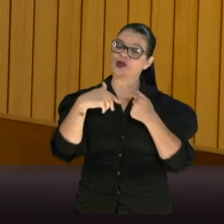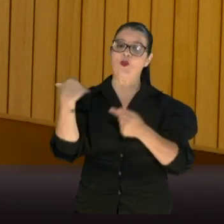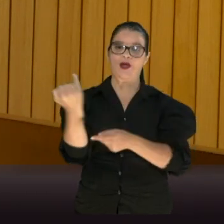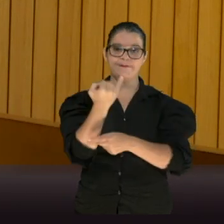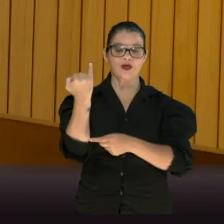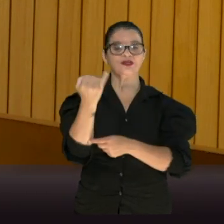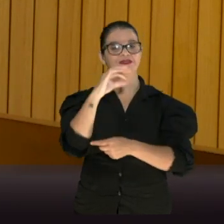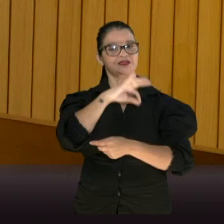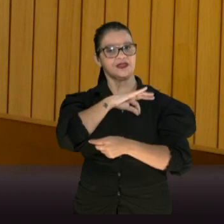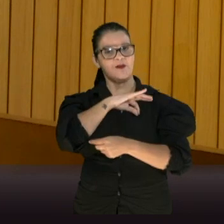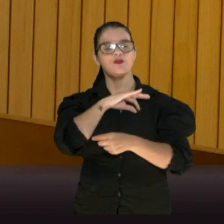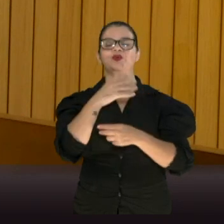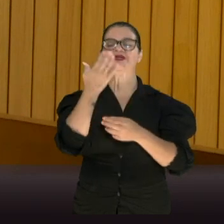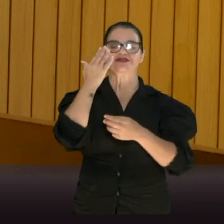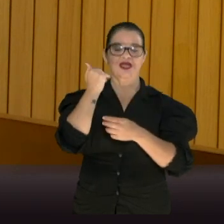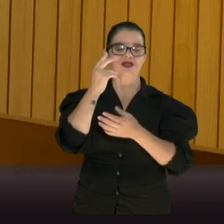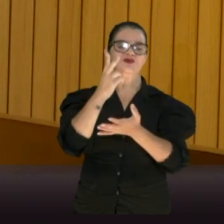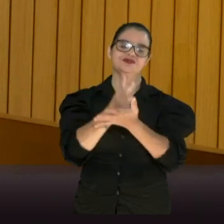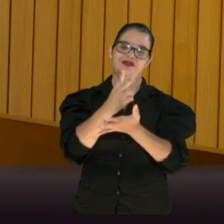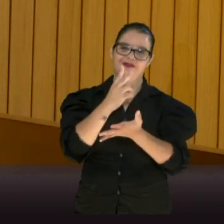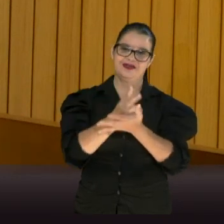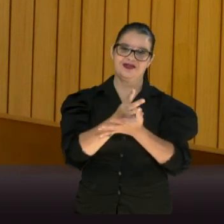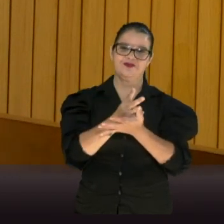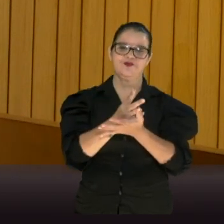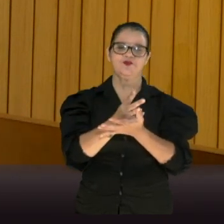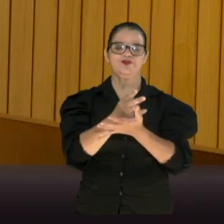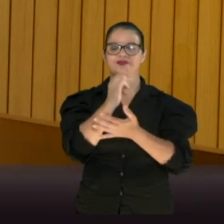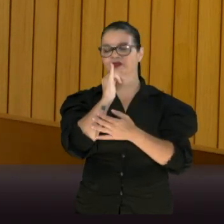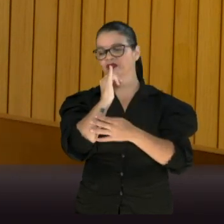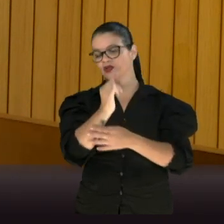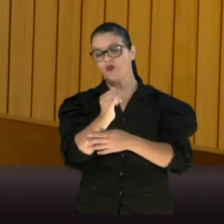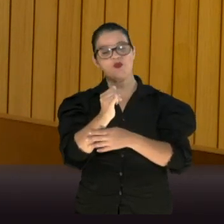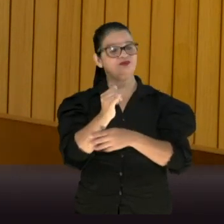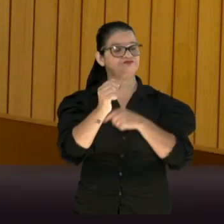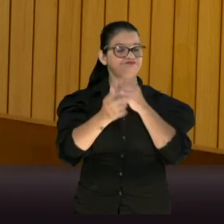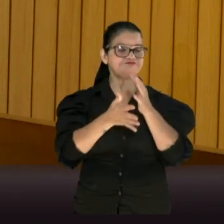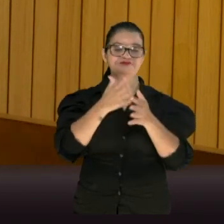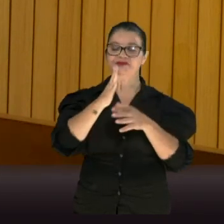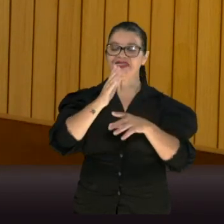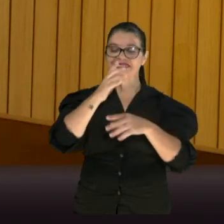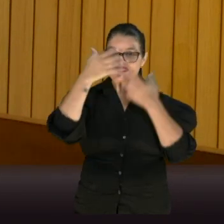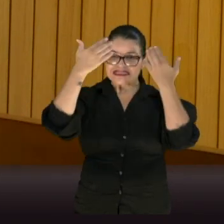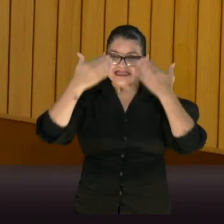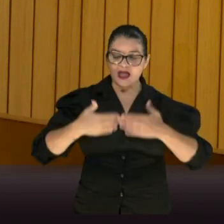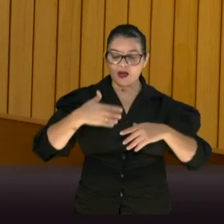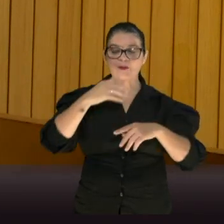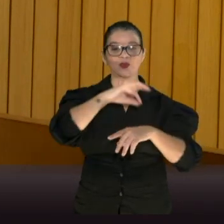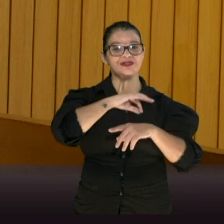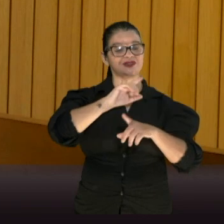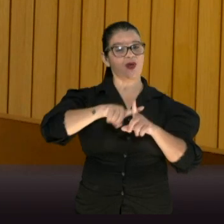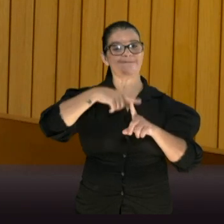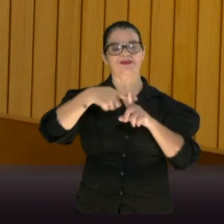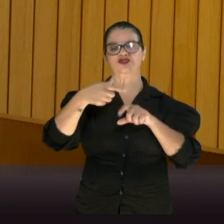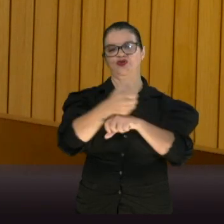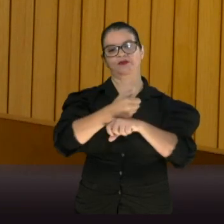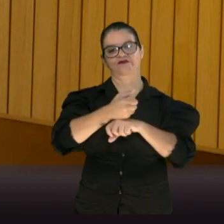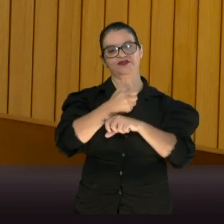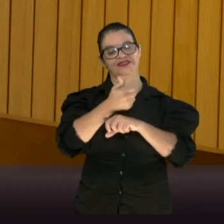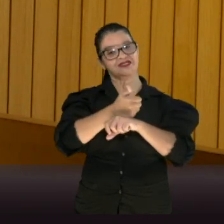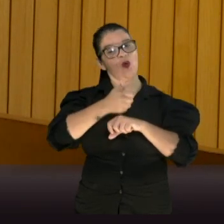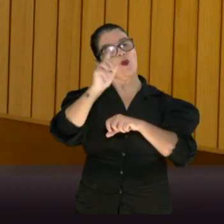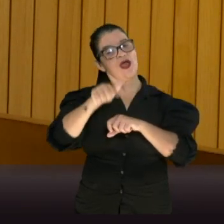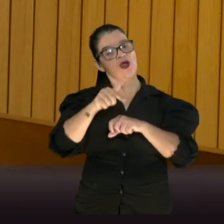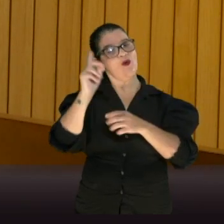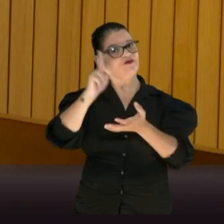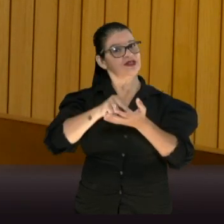da polícia, e eu sempre digo que ser policial é mais do que uma profissão, é uma verdadeira missão.